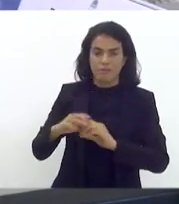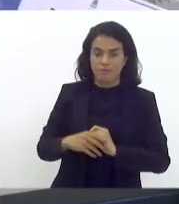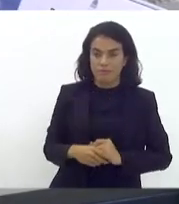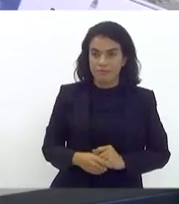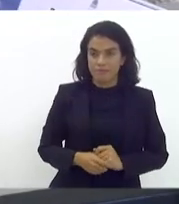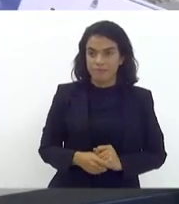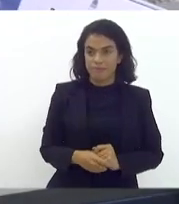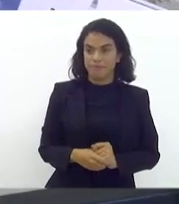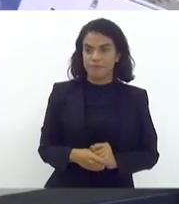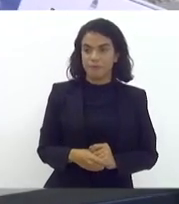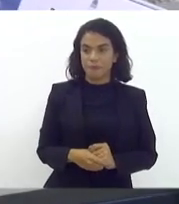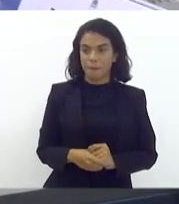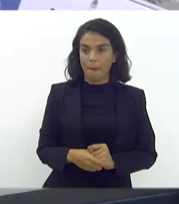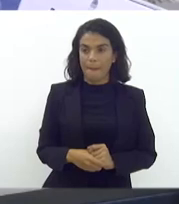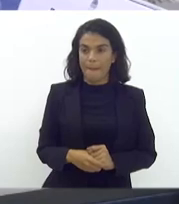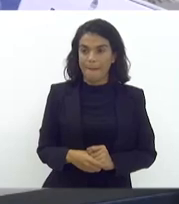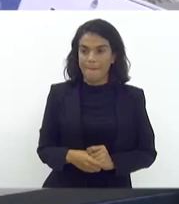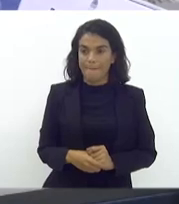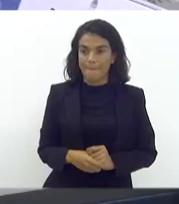e